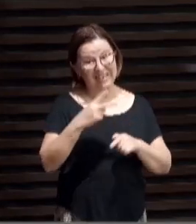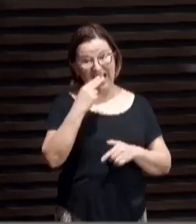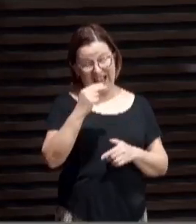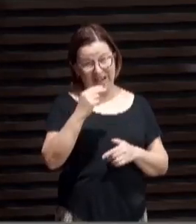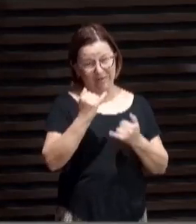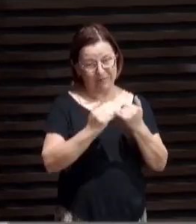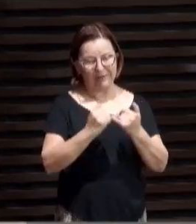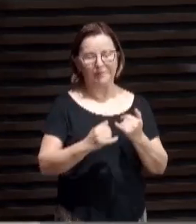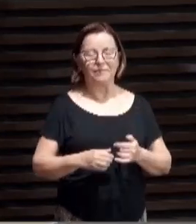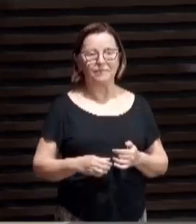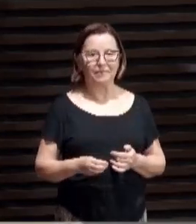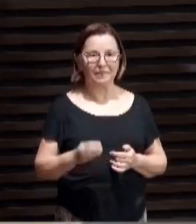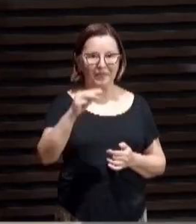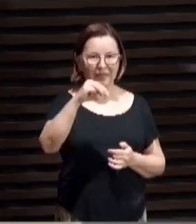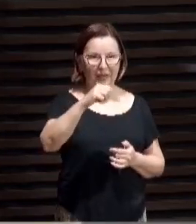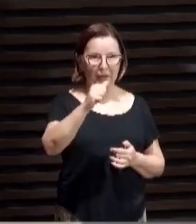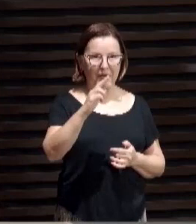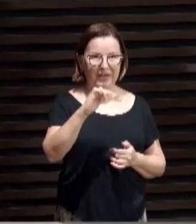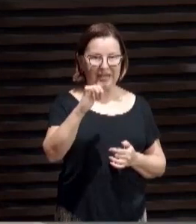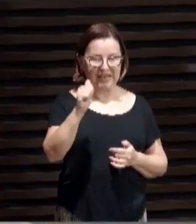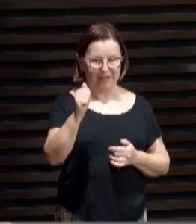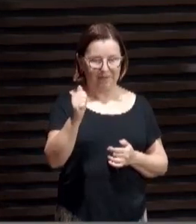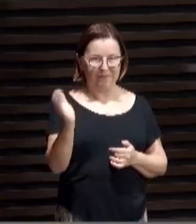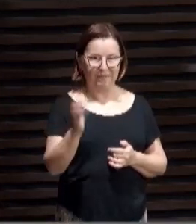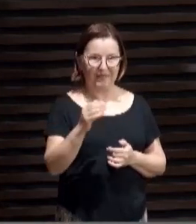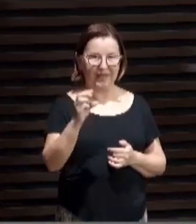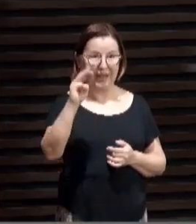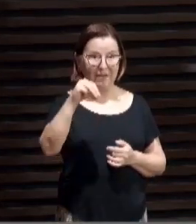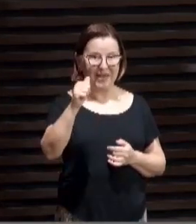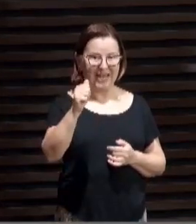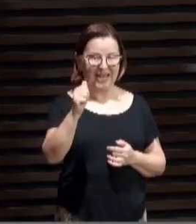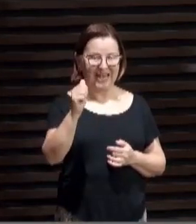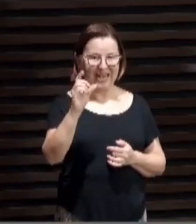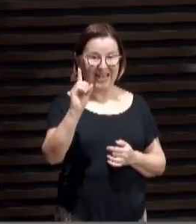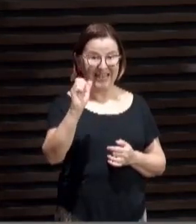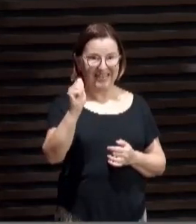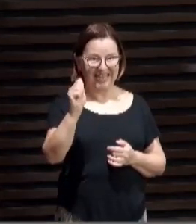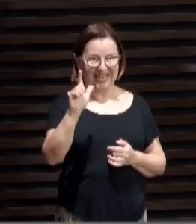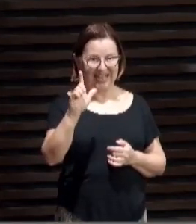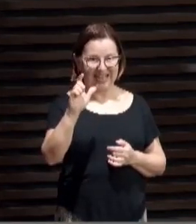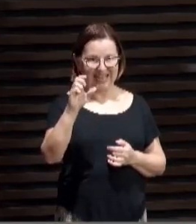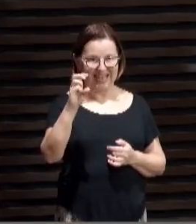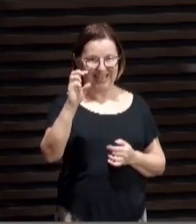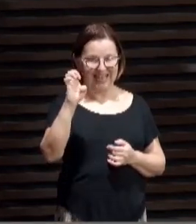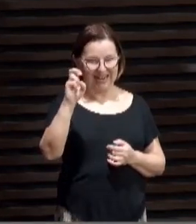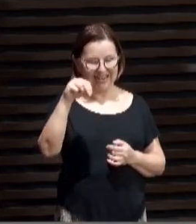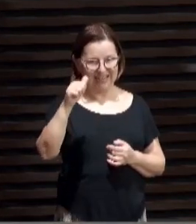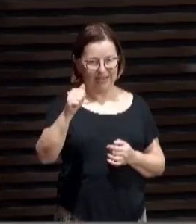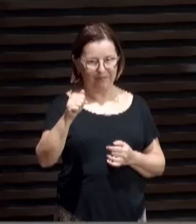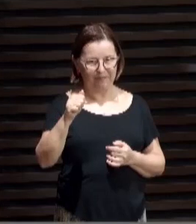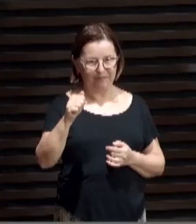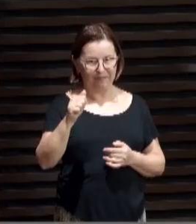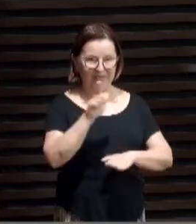da Galileia e Nicodemos era um líder religioso de